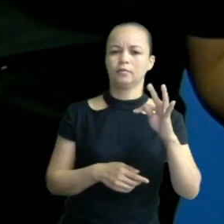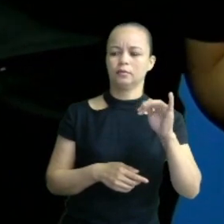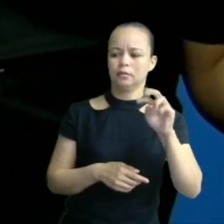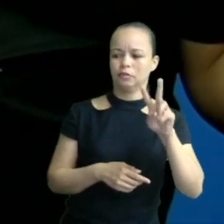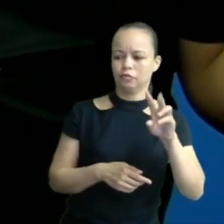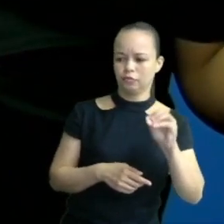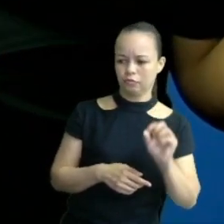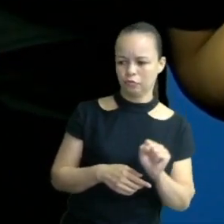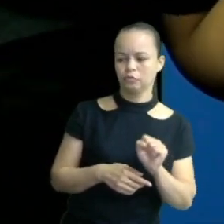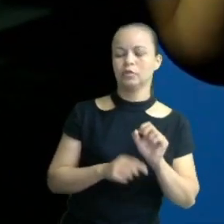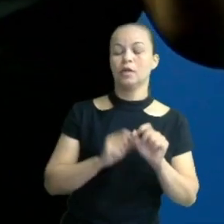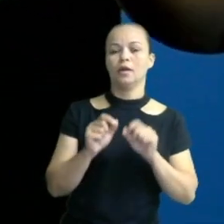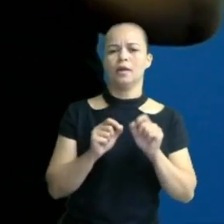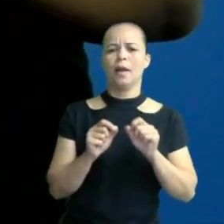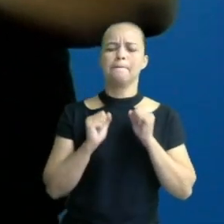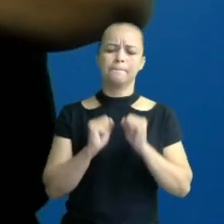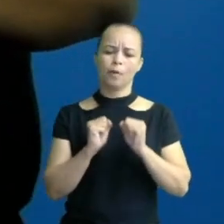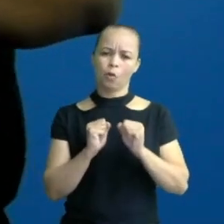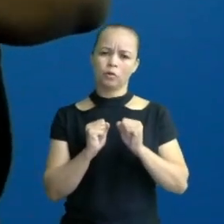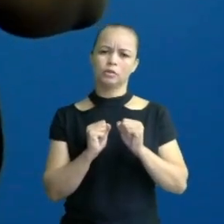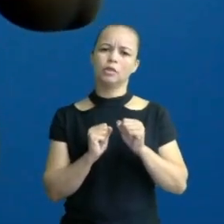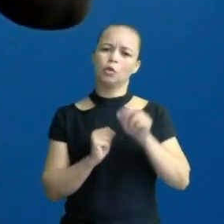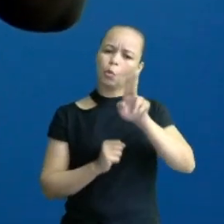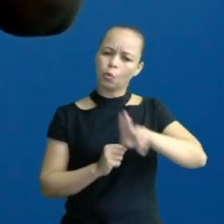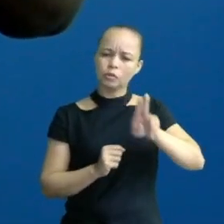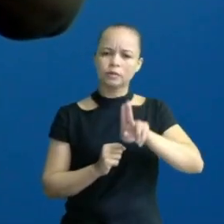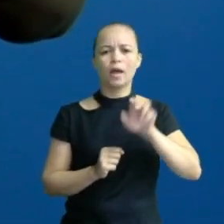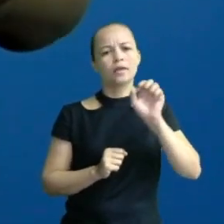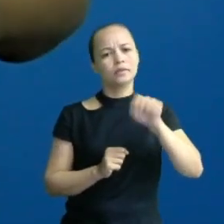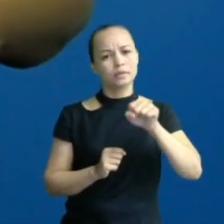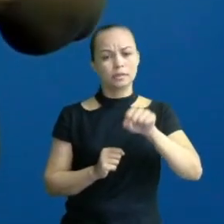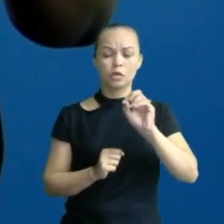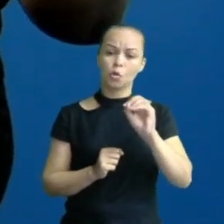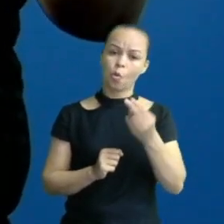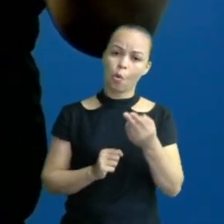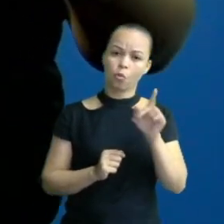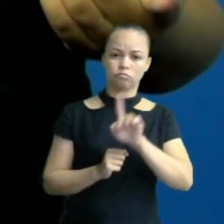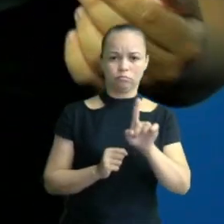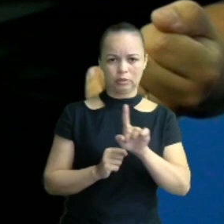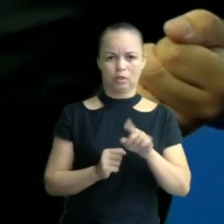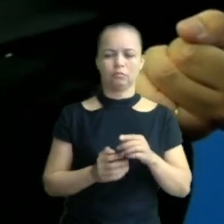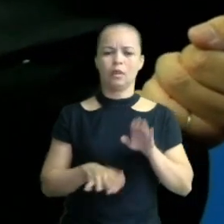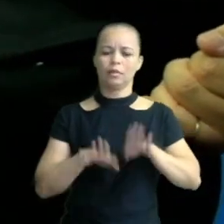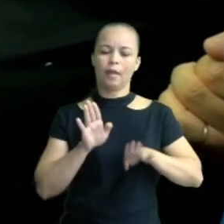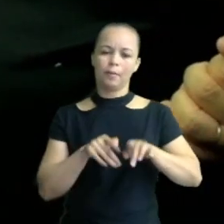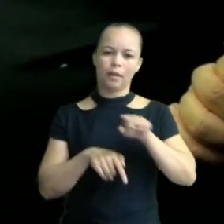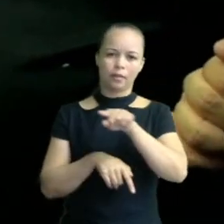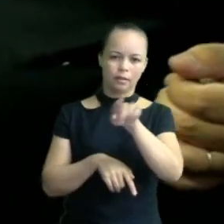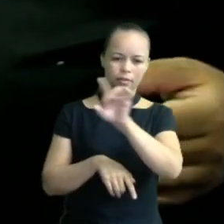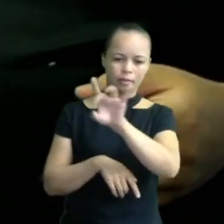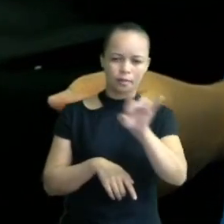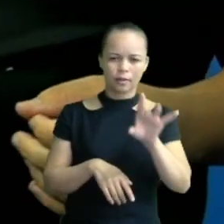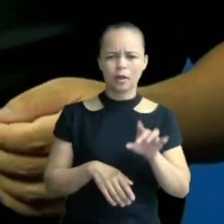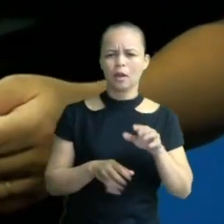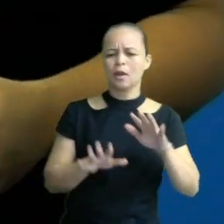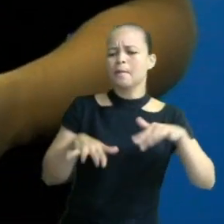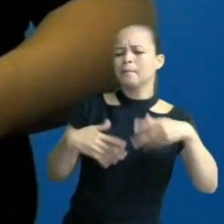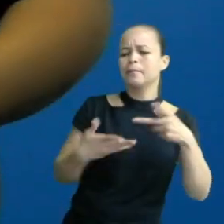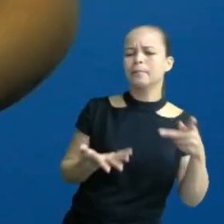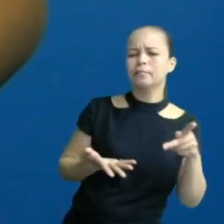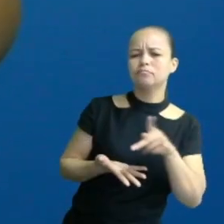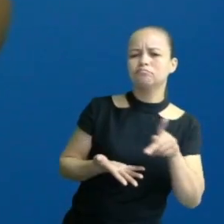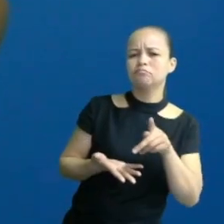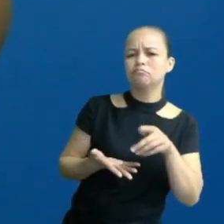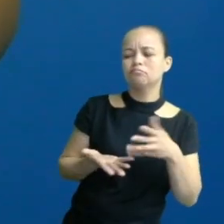ser utilizados sim ou não. Depende de você. E quais são eles, professor? Eu coloquei